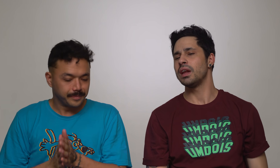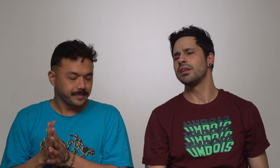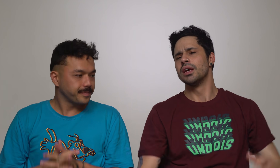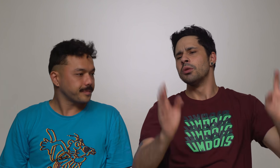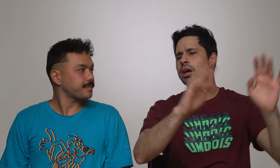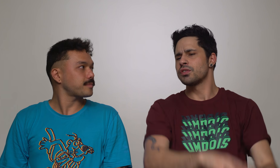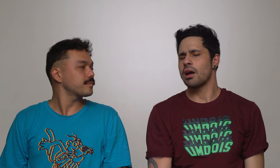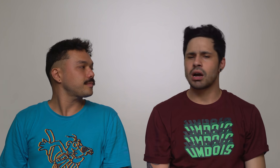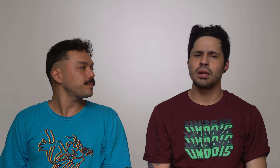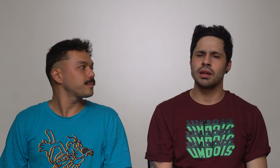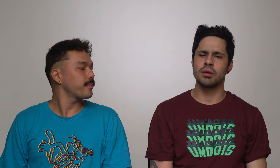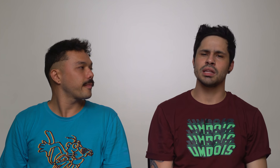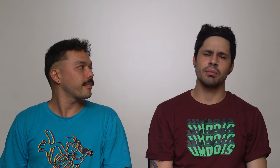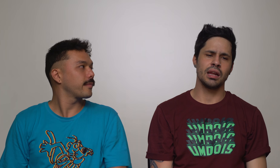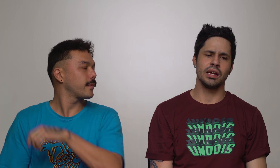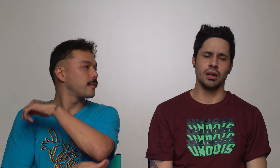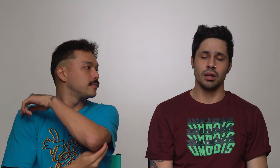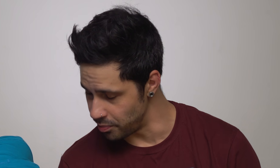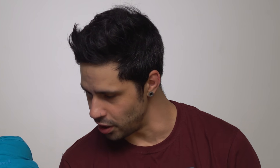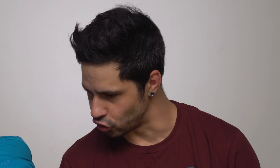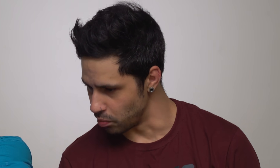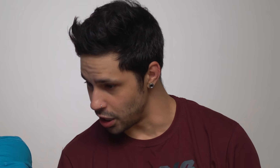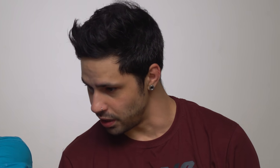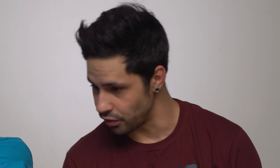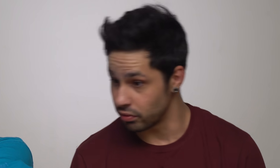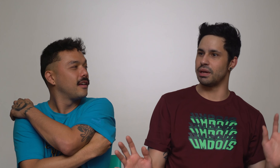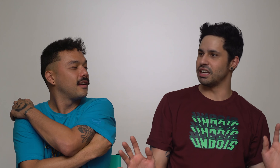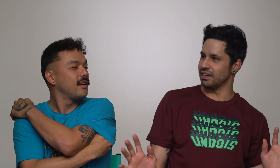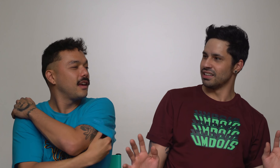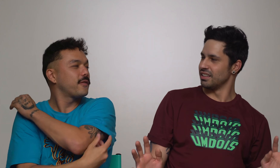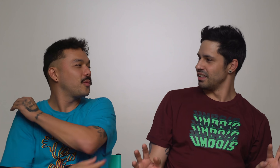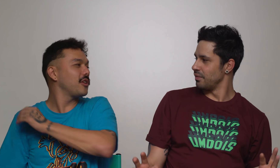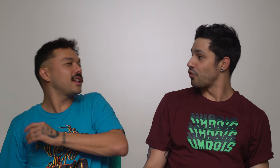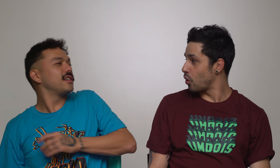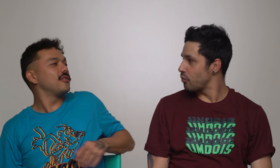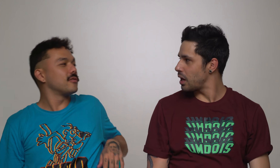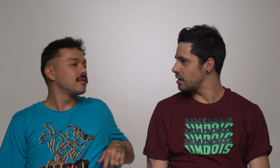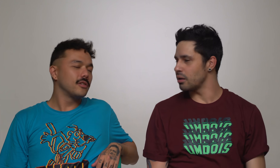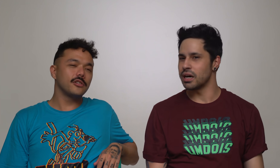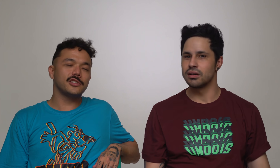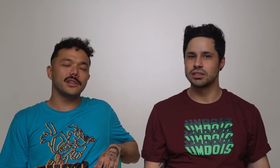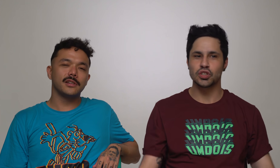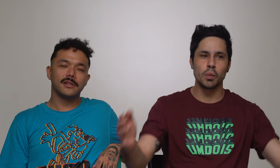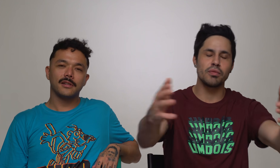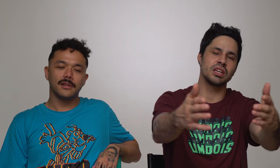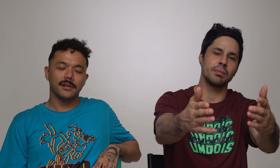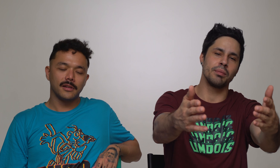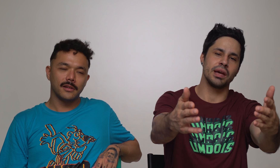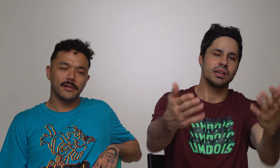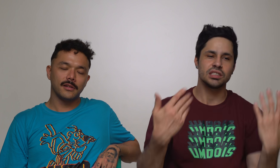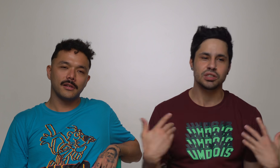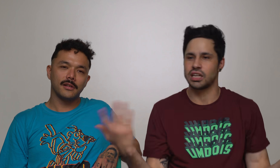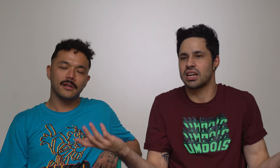Mas só que eu falei, mano, você que é o cabeleireiro, manda a bala aí, ele. Barbeiro, eu sou barbeiro. Sabia que... Ele ficou boladão. Ficou boladão, mano. Oxi. Desculpa, você